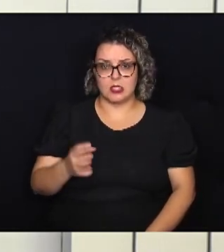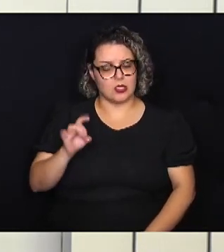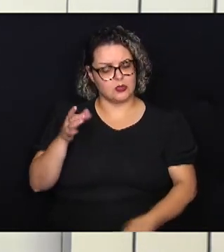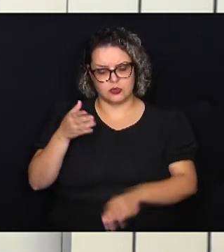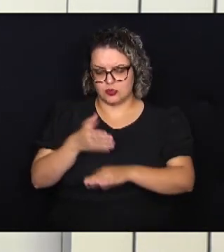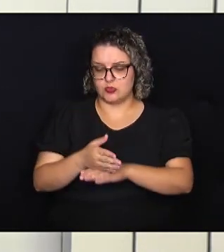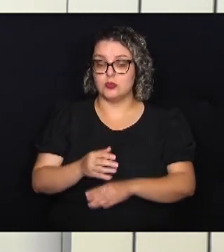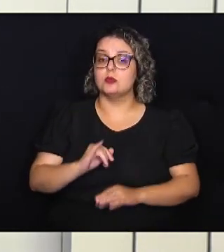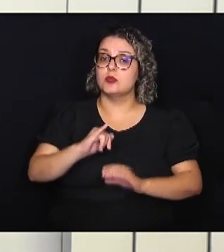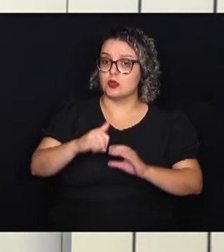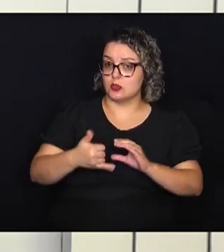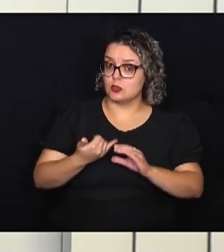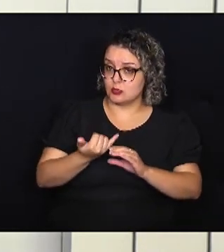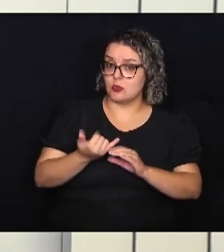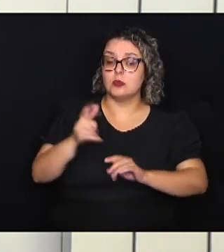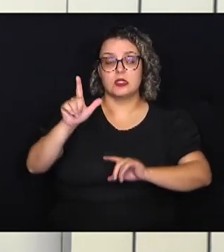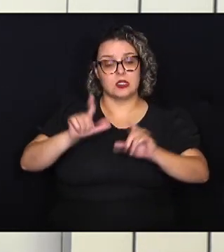o